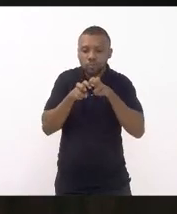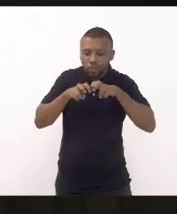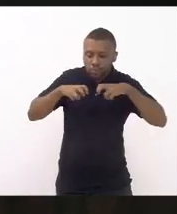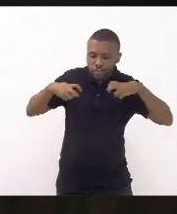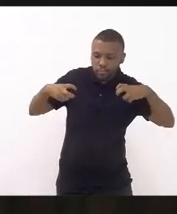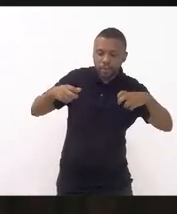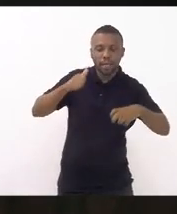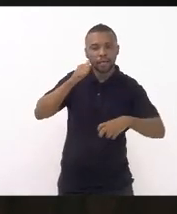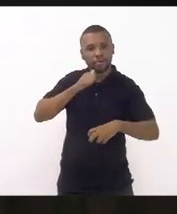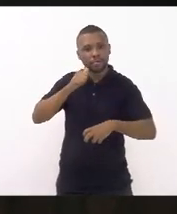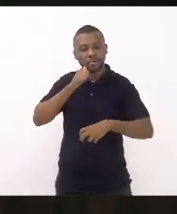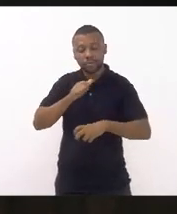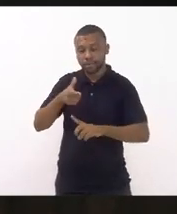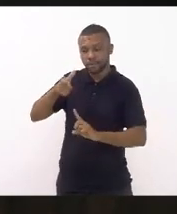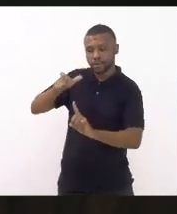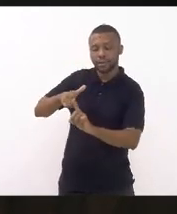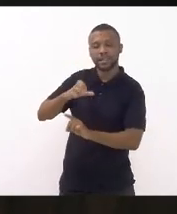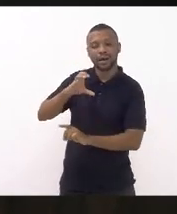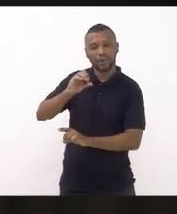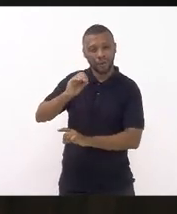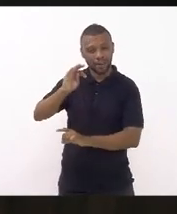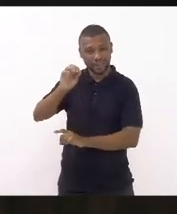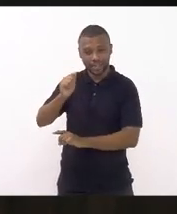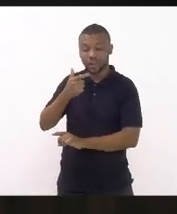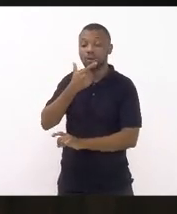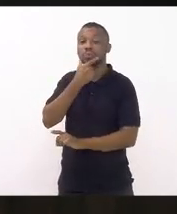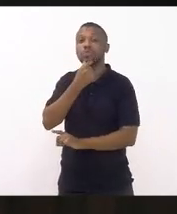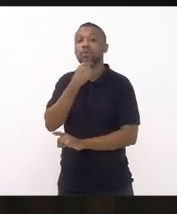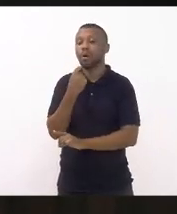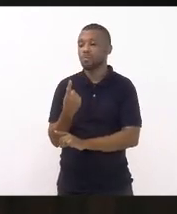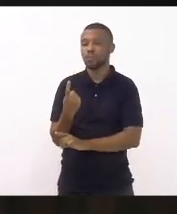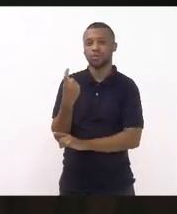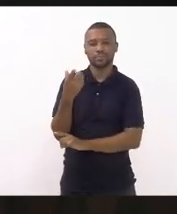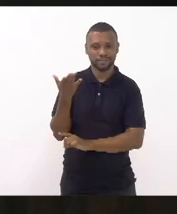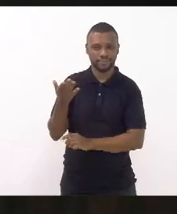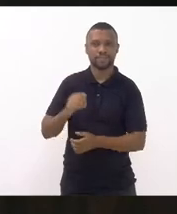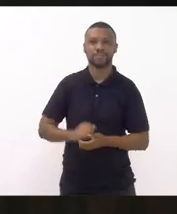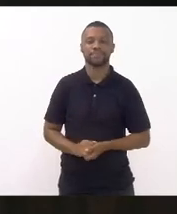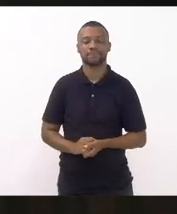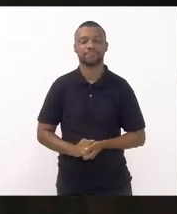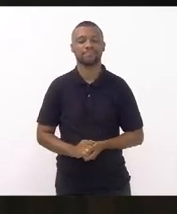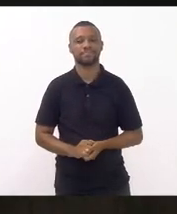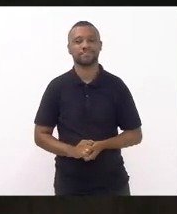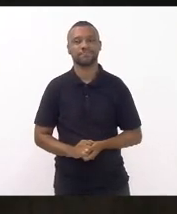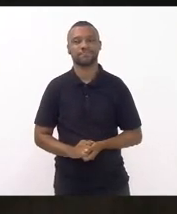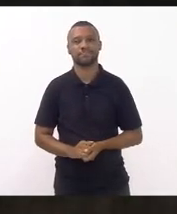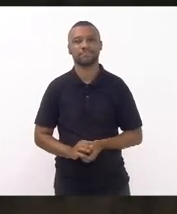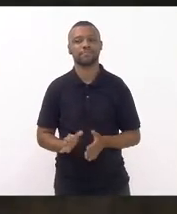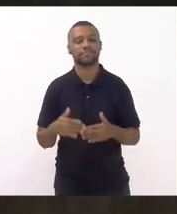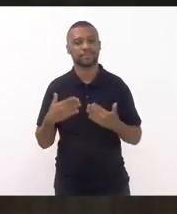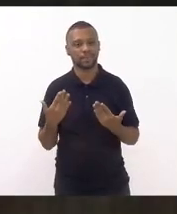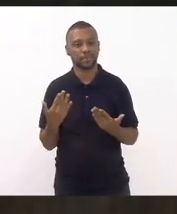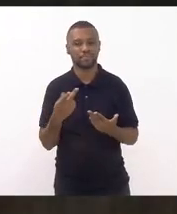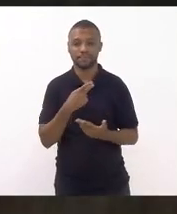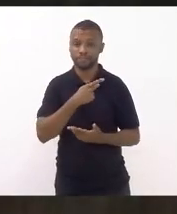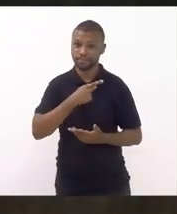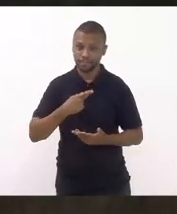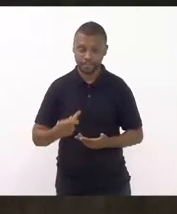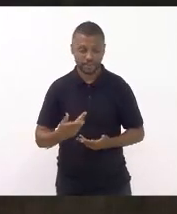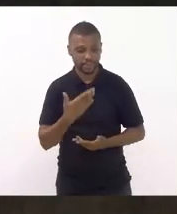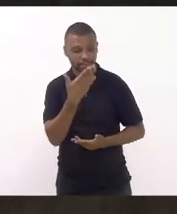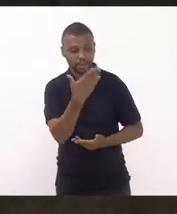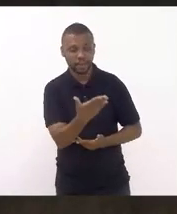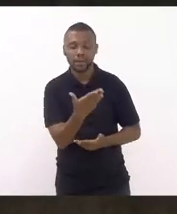feminina, foi a nossa cota masculina. Senhora presidente, senhoras e senhores